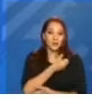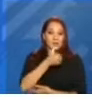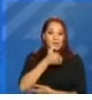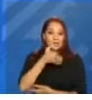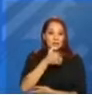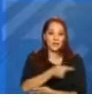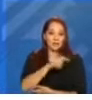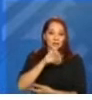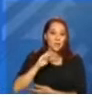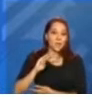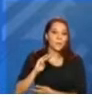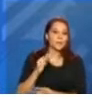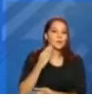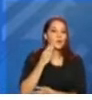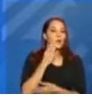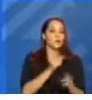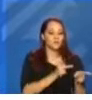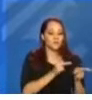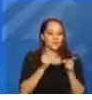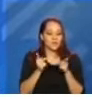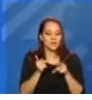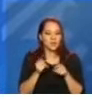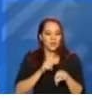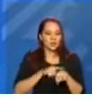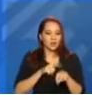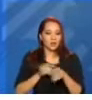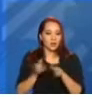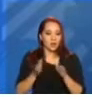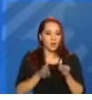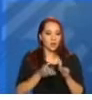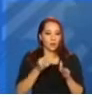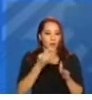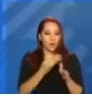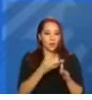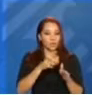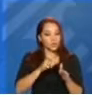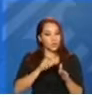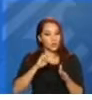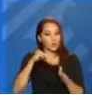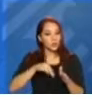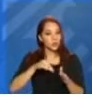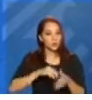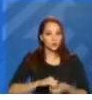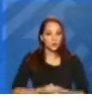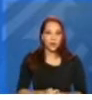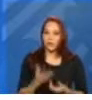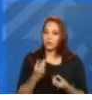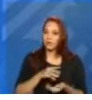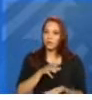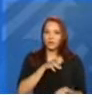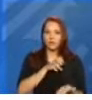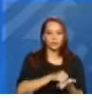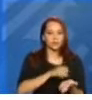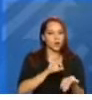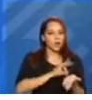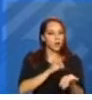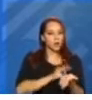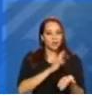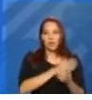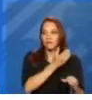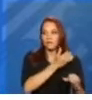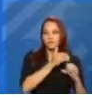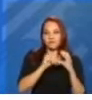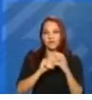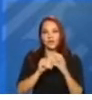visitas em 45 minutos. 3 milhões e meio de cadastros de fato. Nós já mandamos 3 milhões